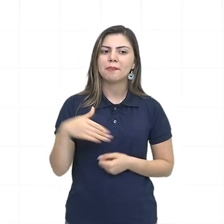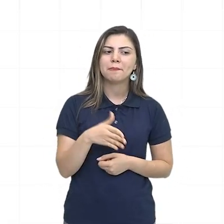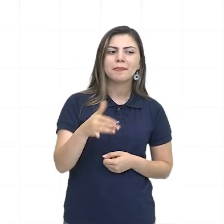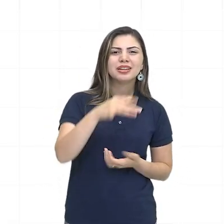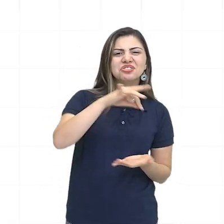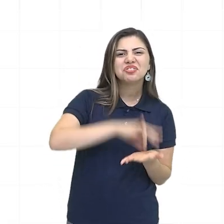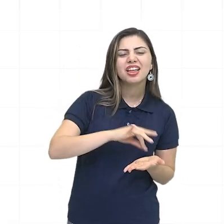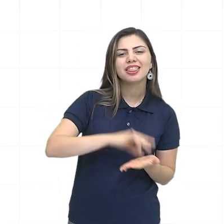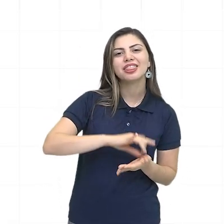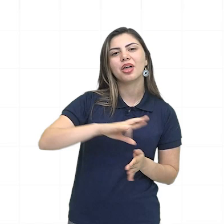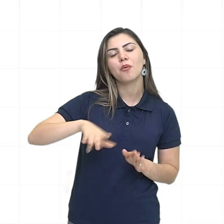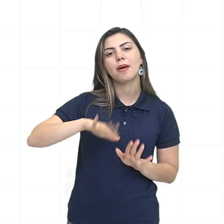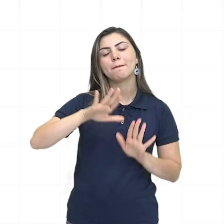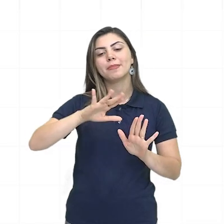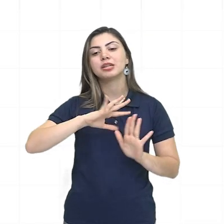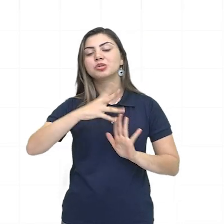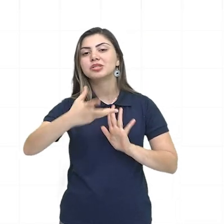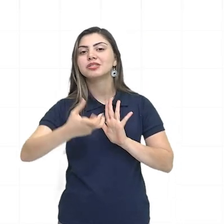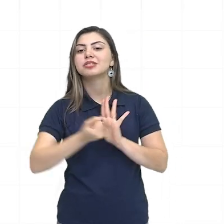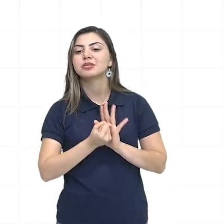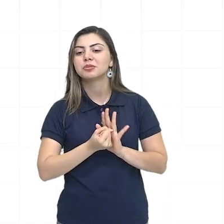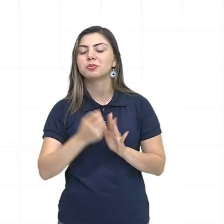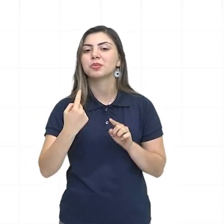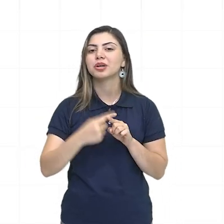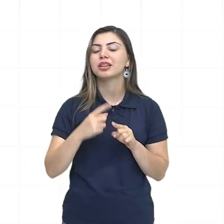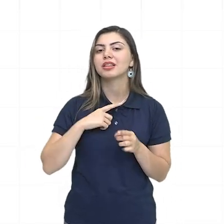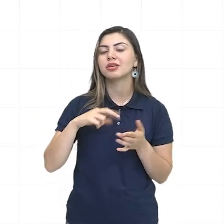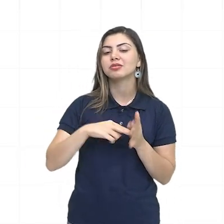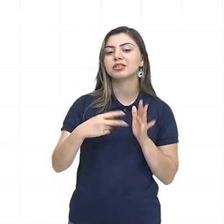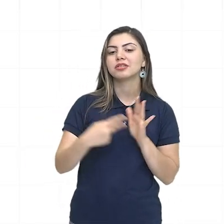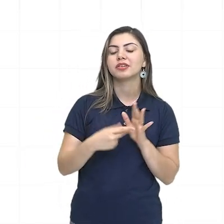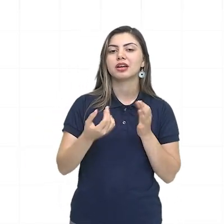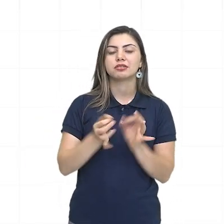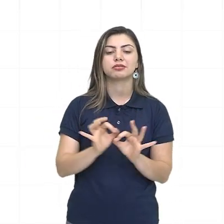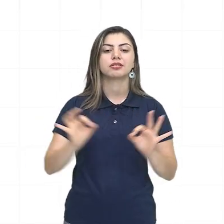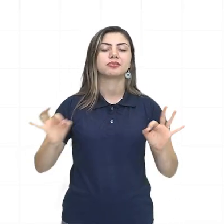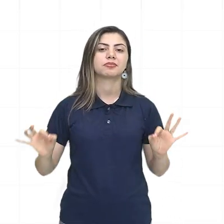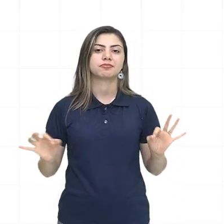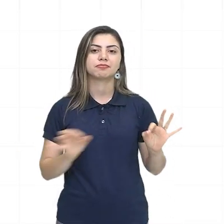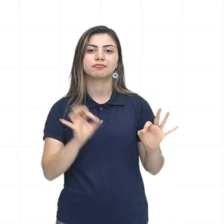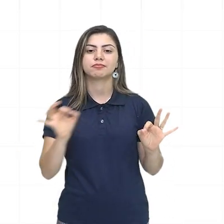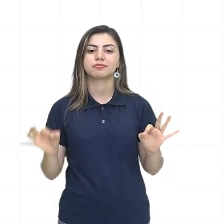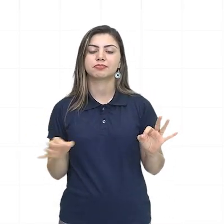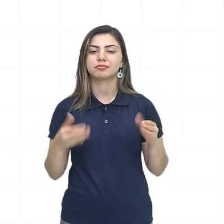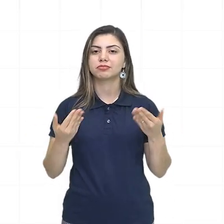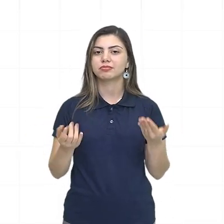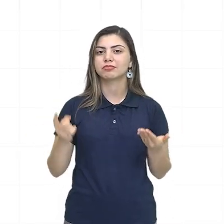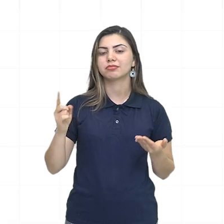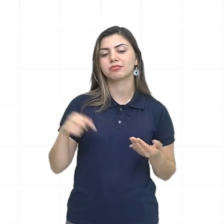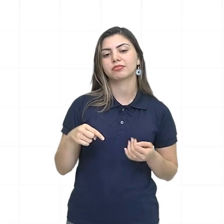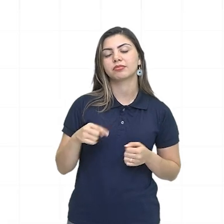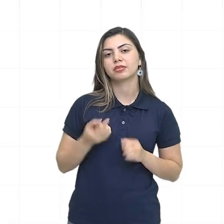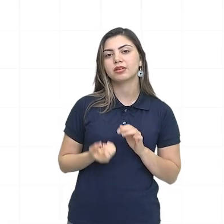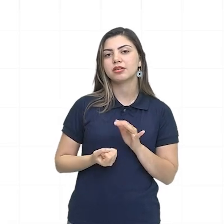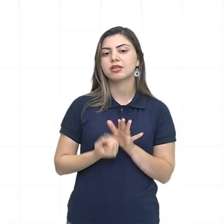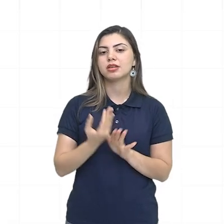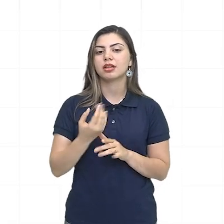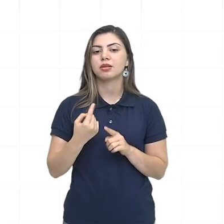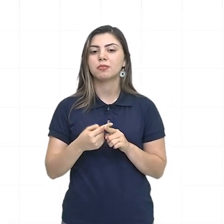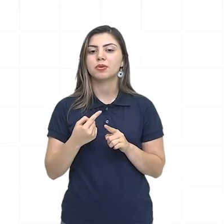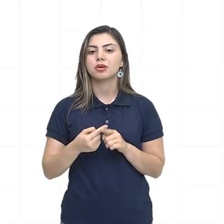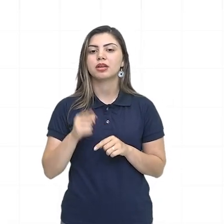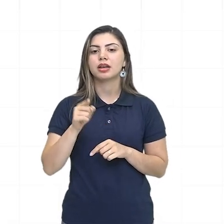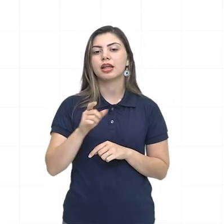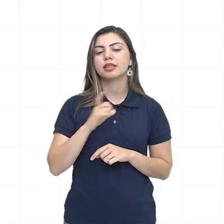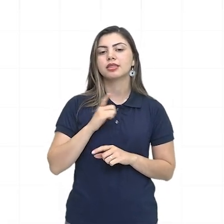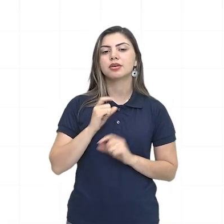si, mas o que a frase cristã que se criava a partir das iniciais